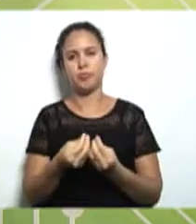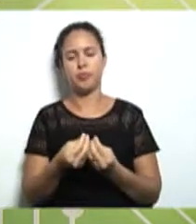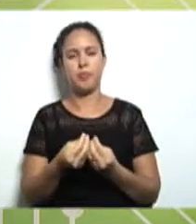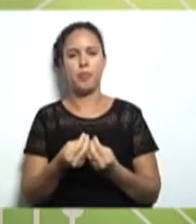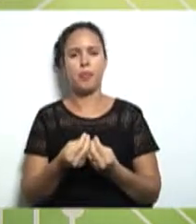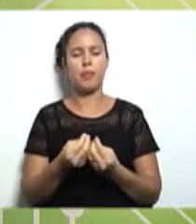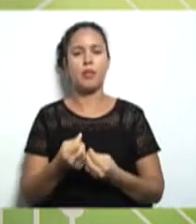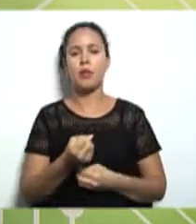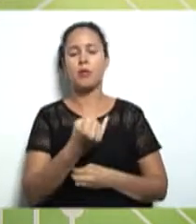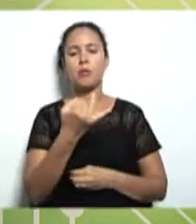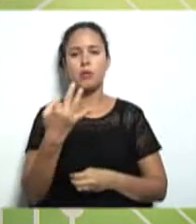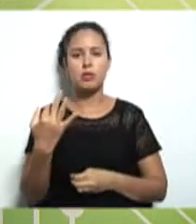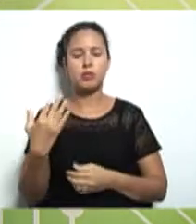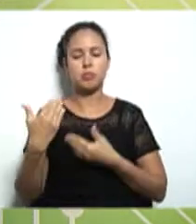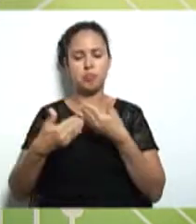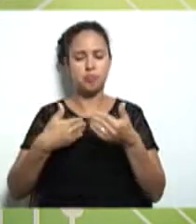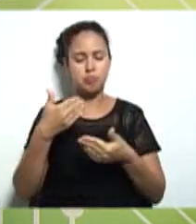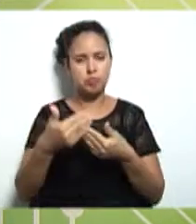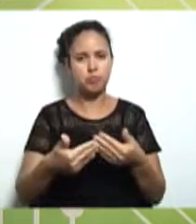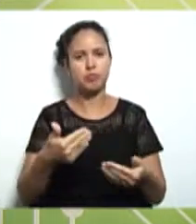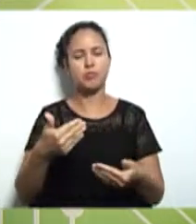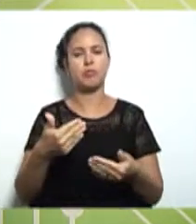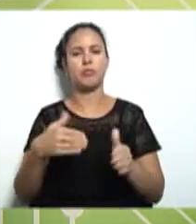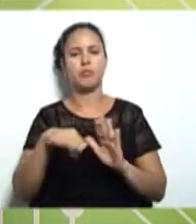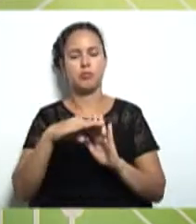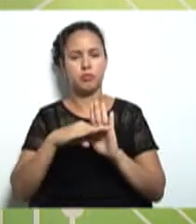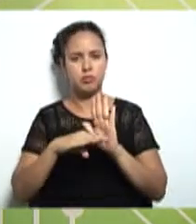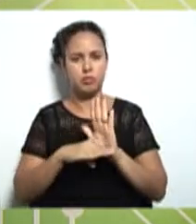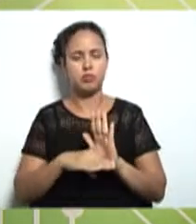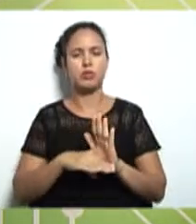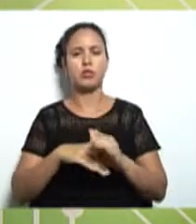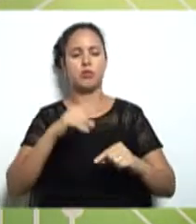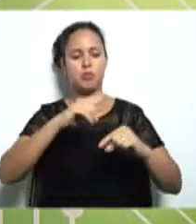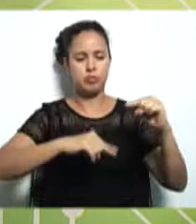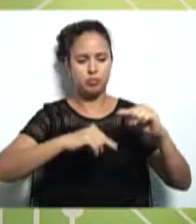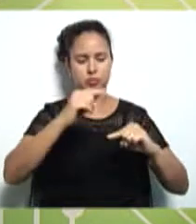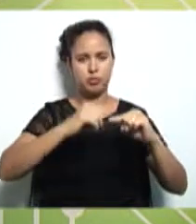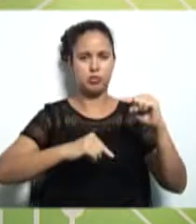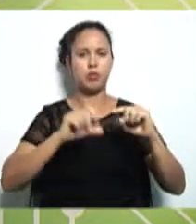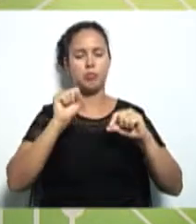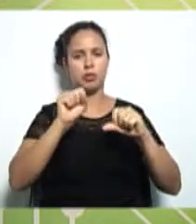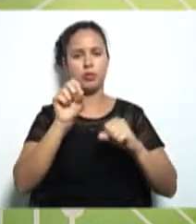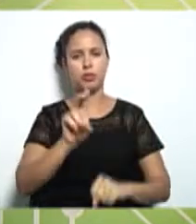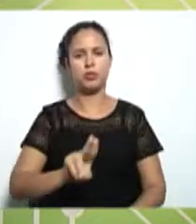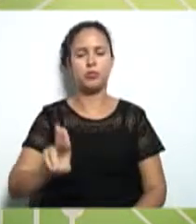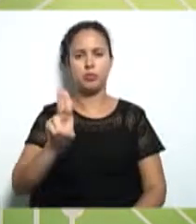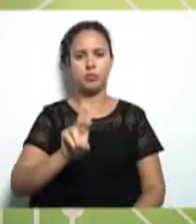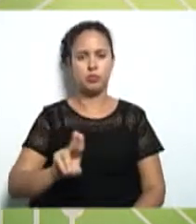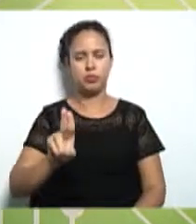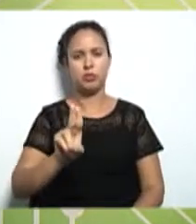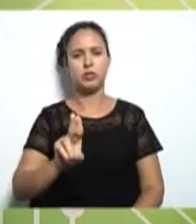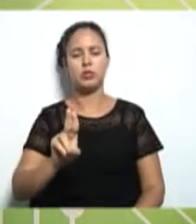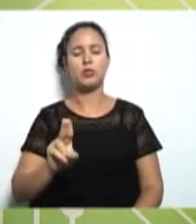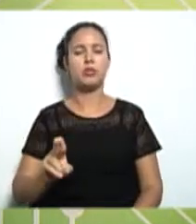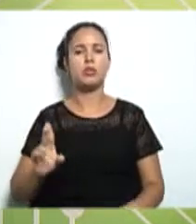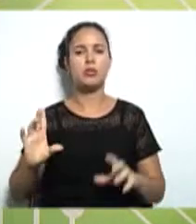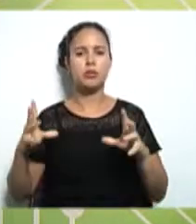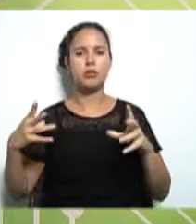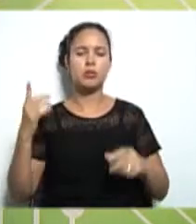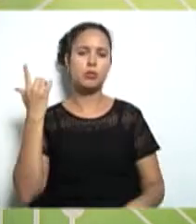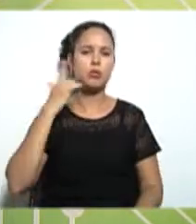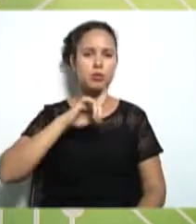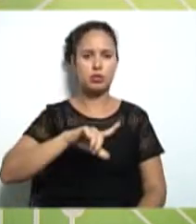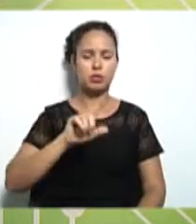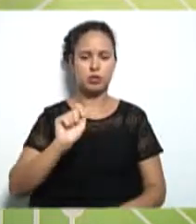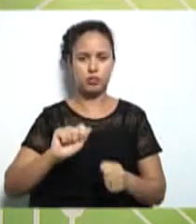quais são os procedimentos, né, quais são os materiais que podem ser utilizados, e isso eu consigo